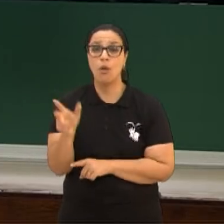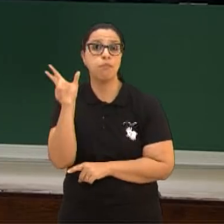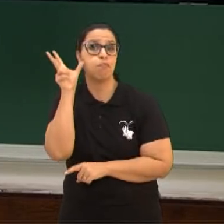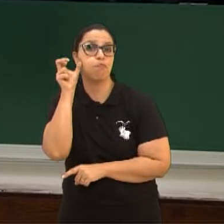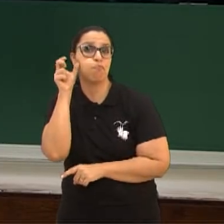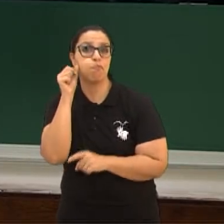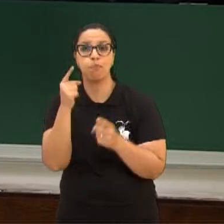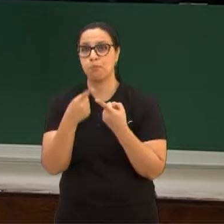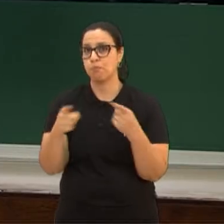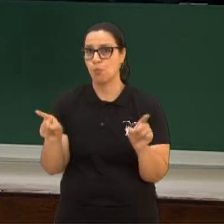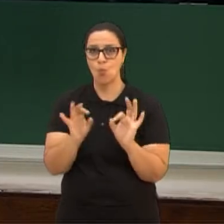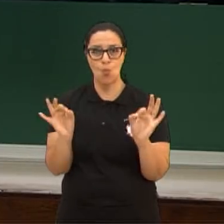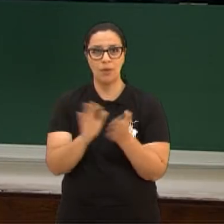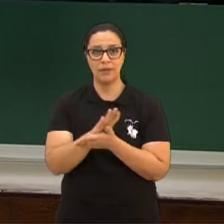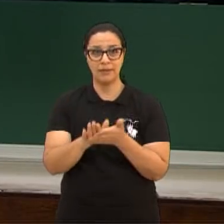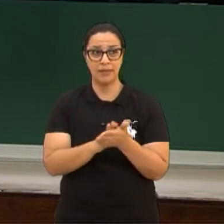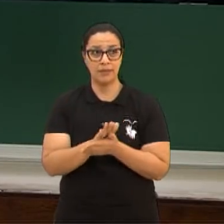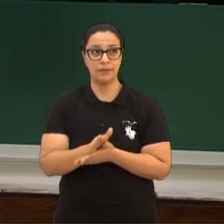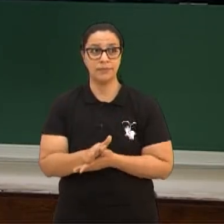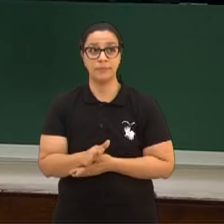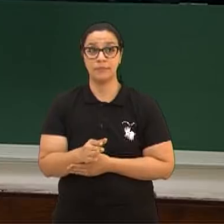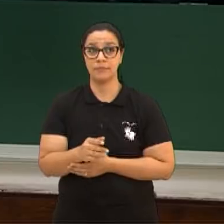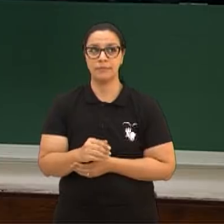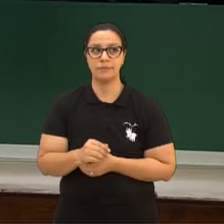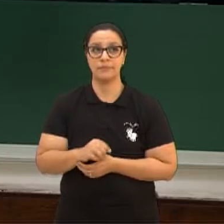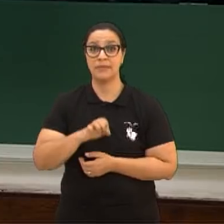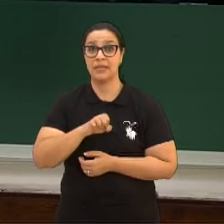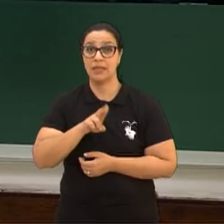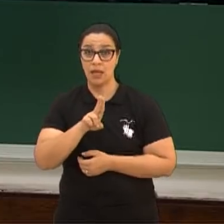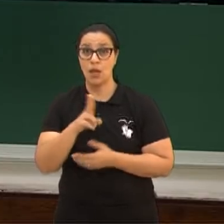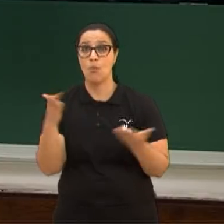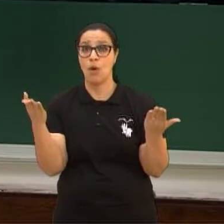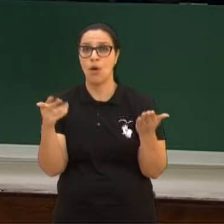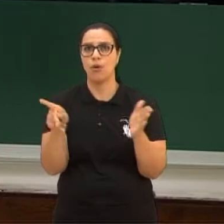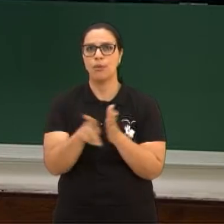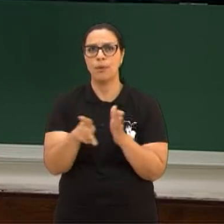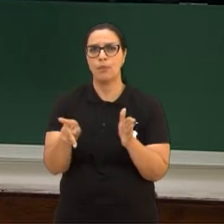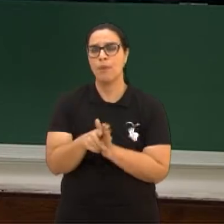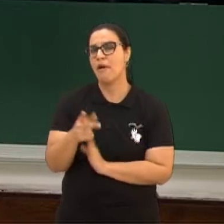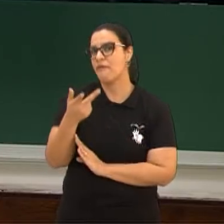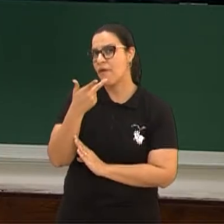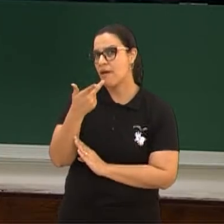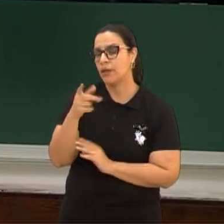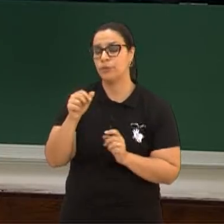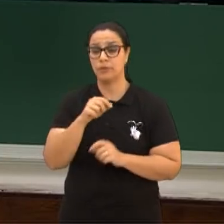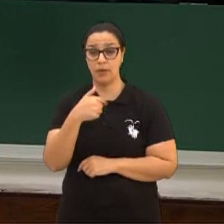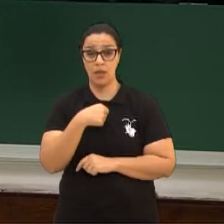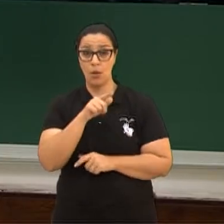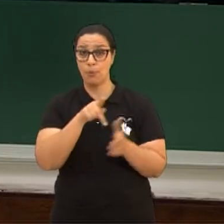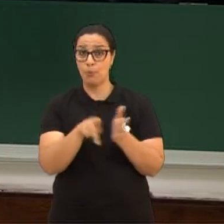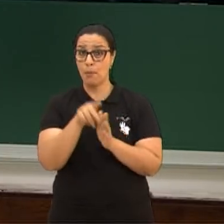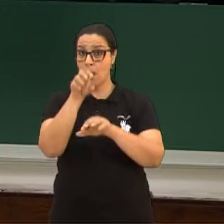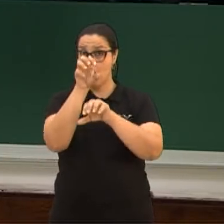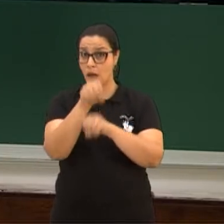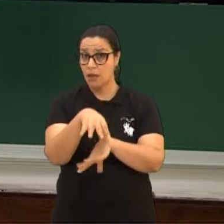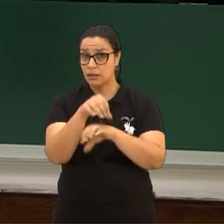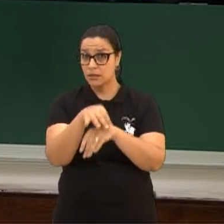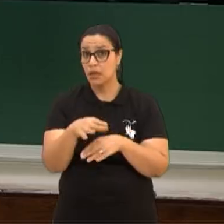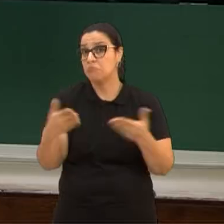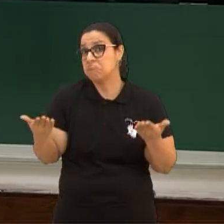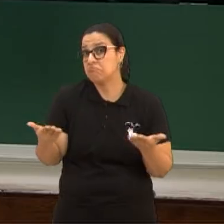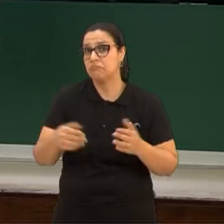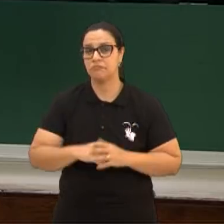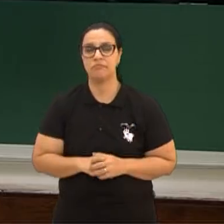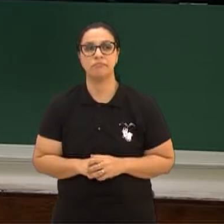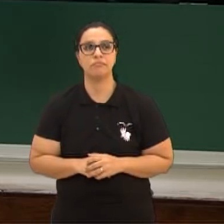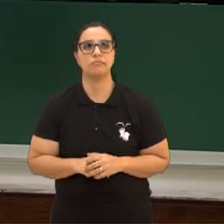estou fazendo? I am talking. I am teaching. Eu estou ensinando, eu estou